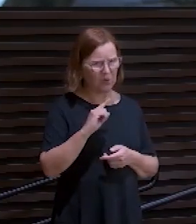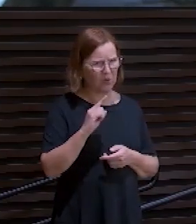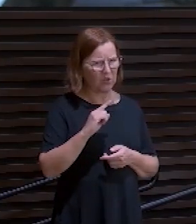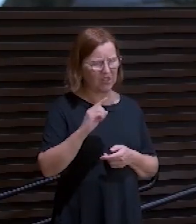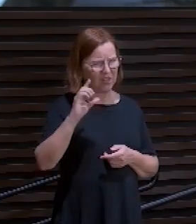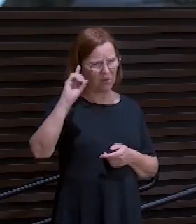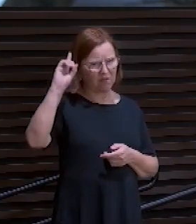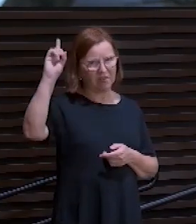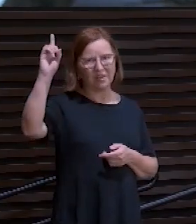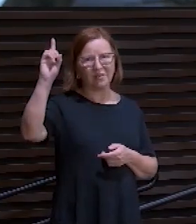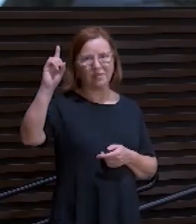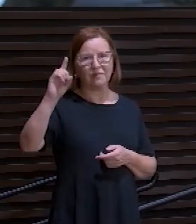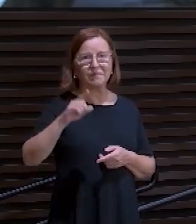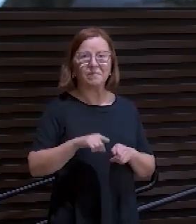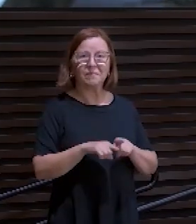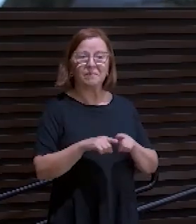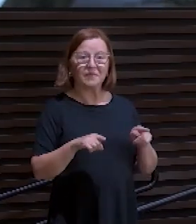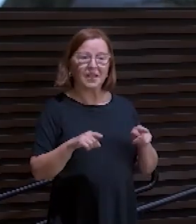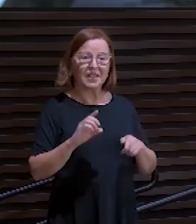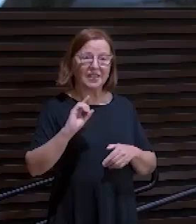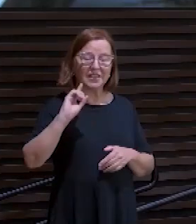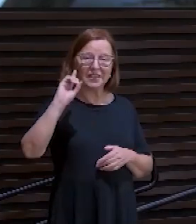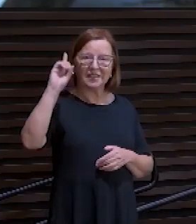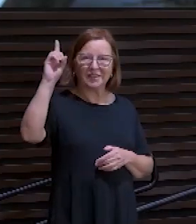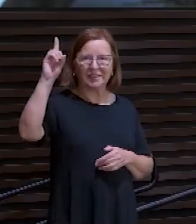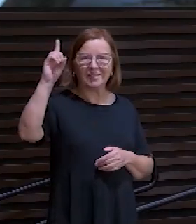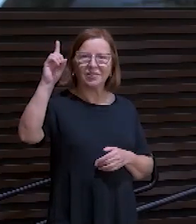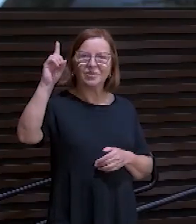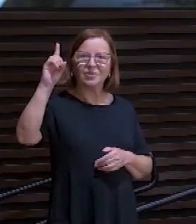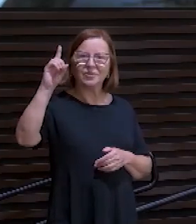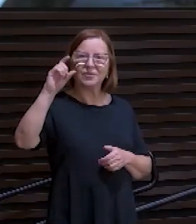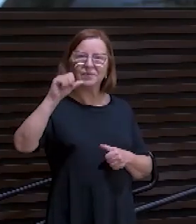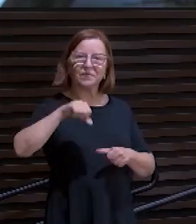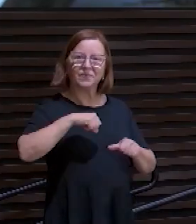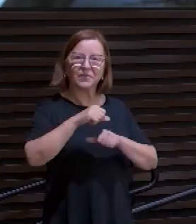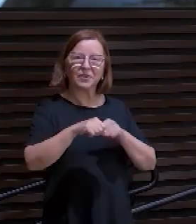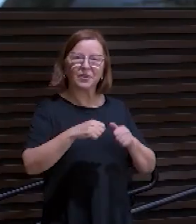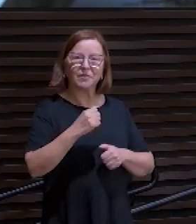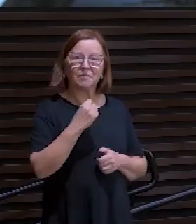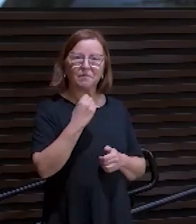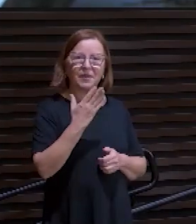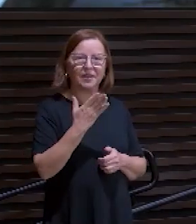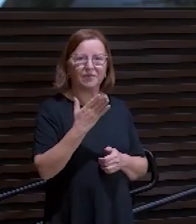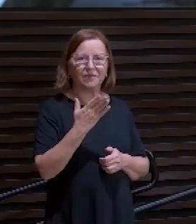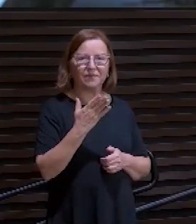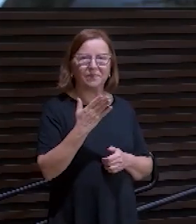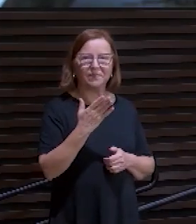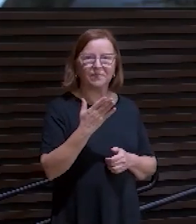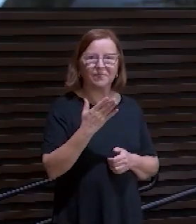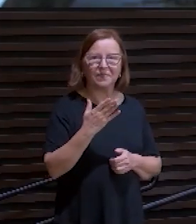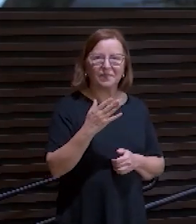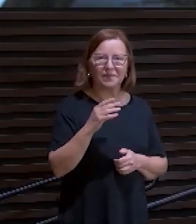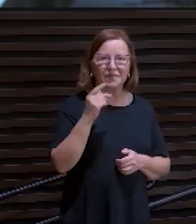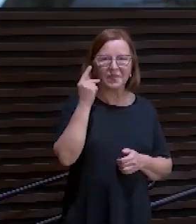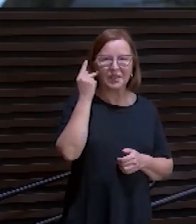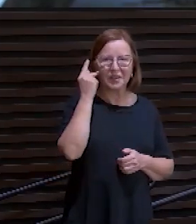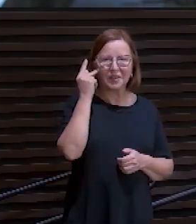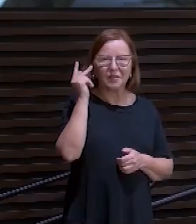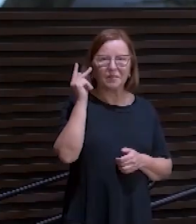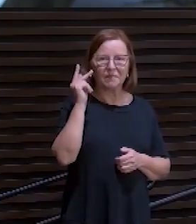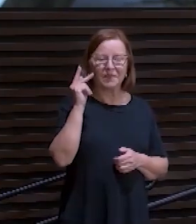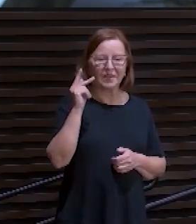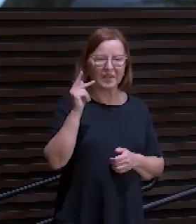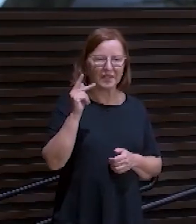mim, porém Deus o tornou em bem, para fazer como vedes agora, que se conserve muita gente